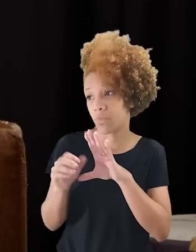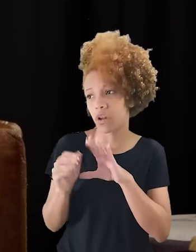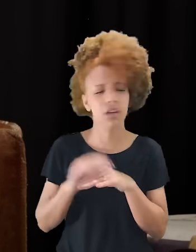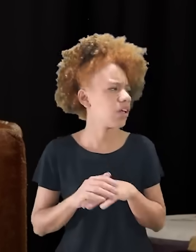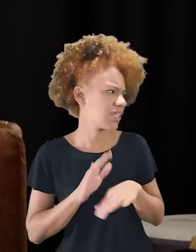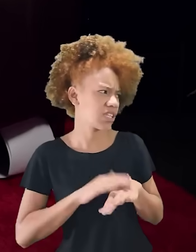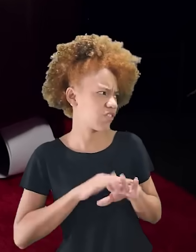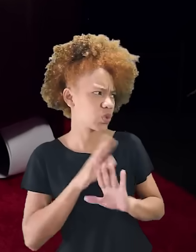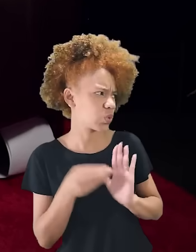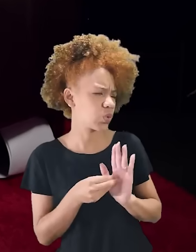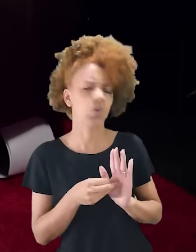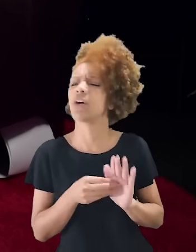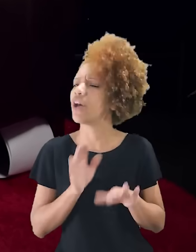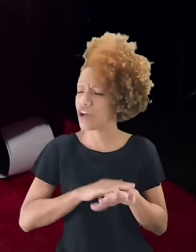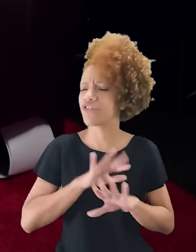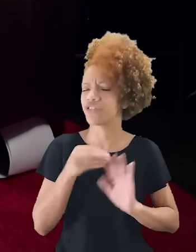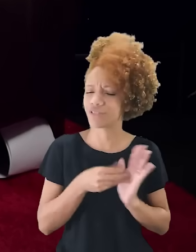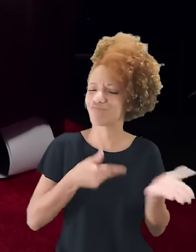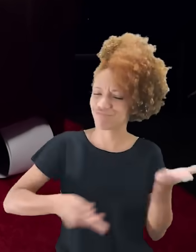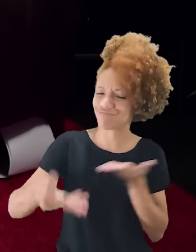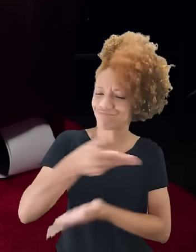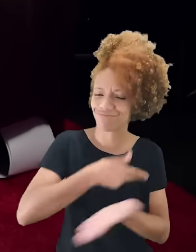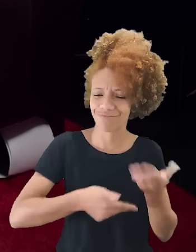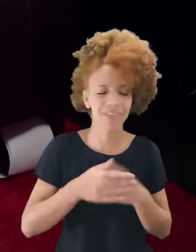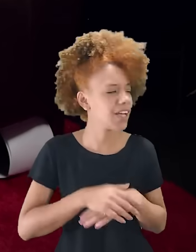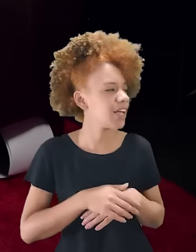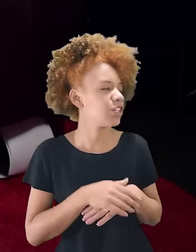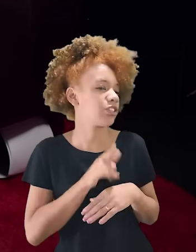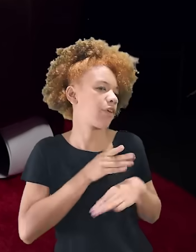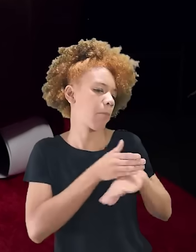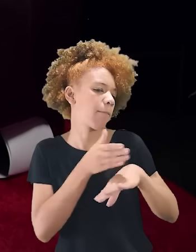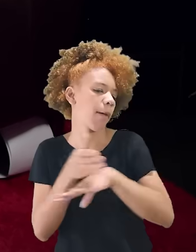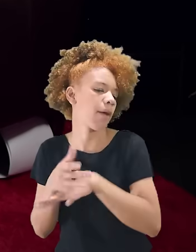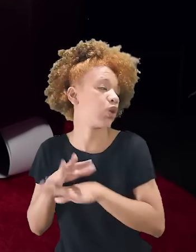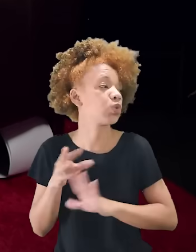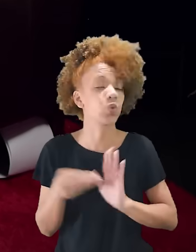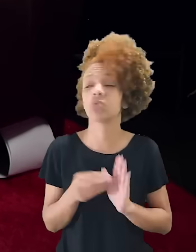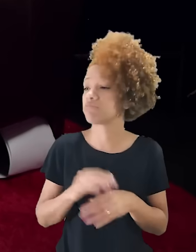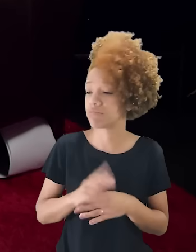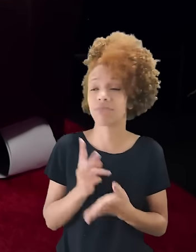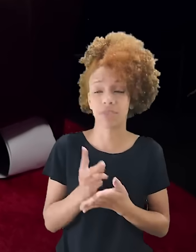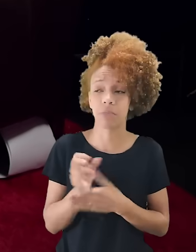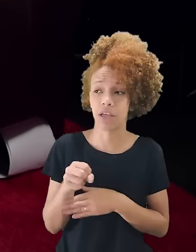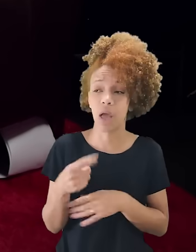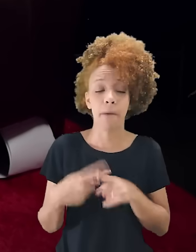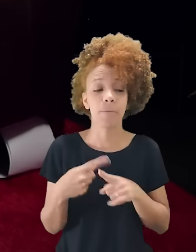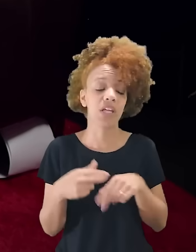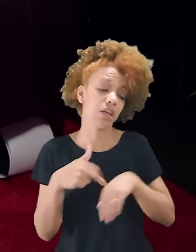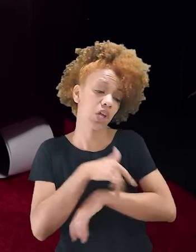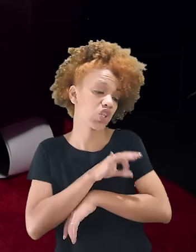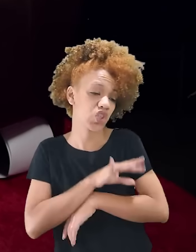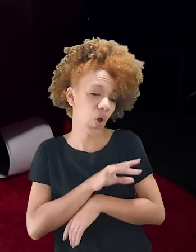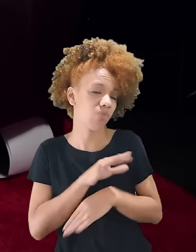blogueira né Você fez tudo você fez o você pegou circuito é você fez você pegou você pegou movimento todo eu fui foi porque se você fosse